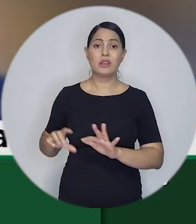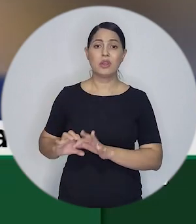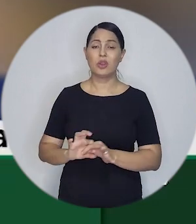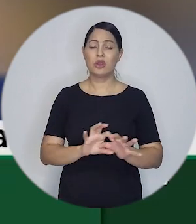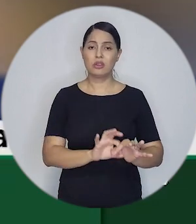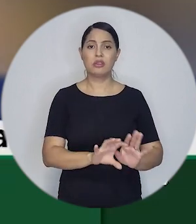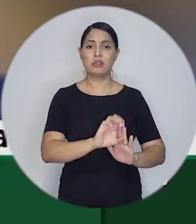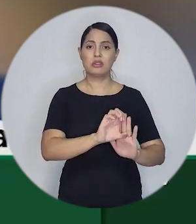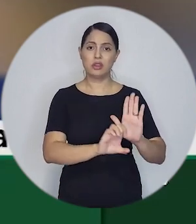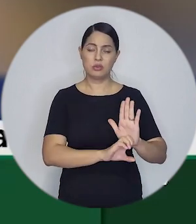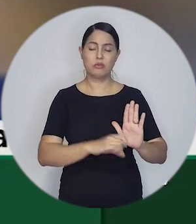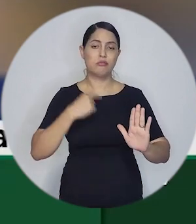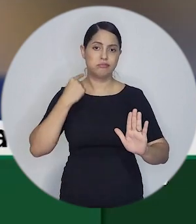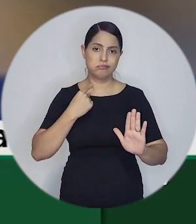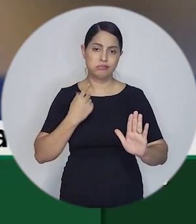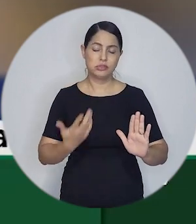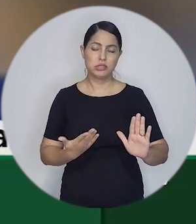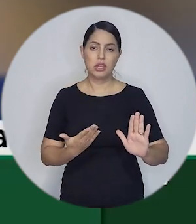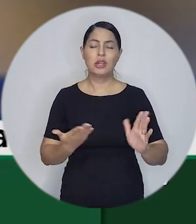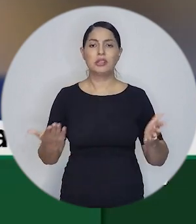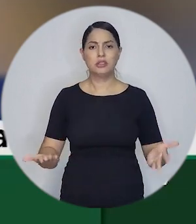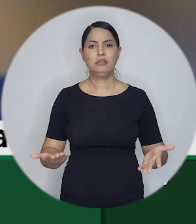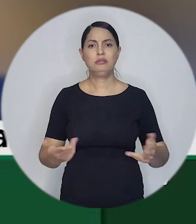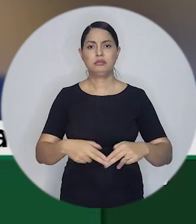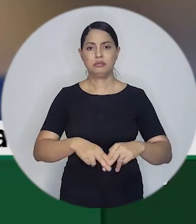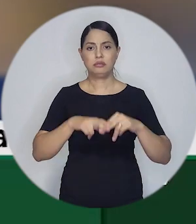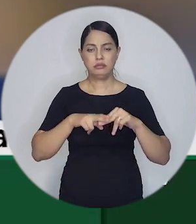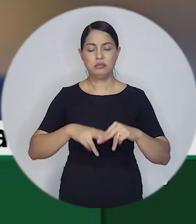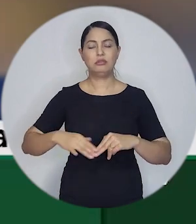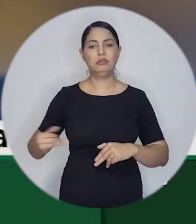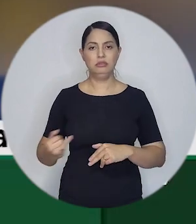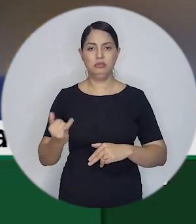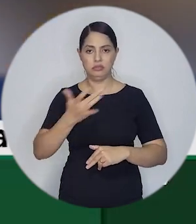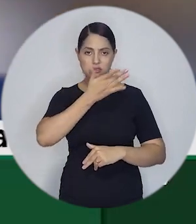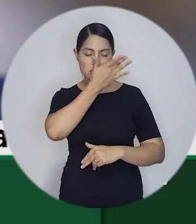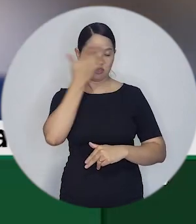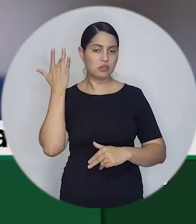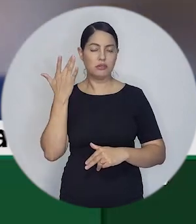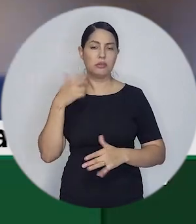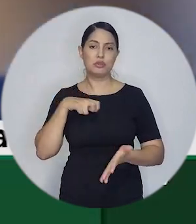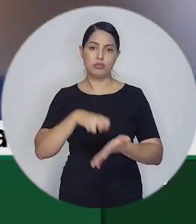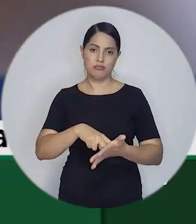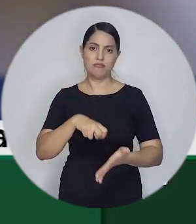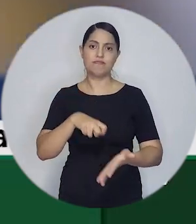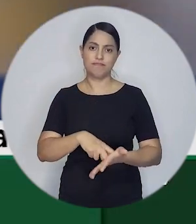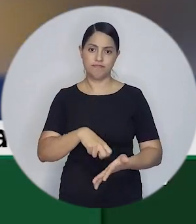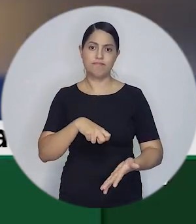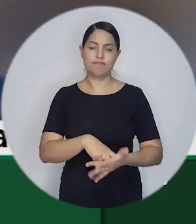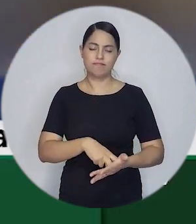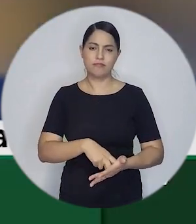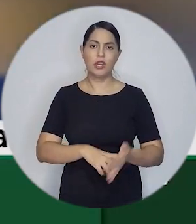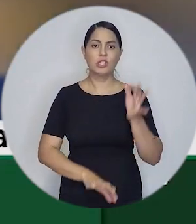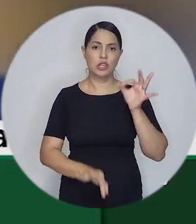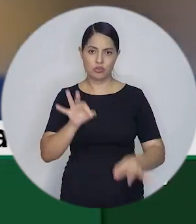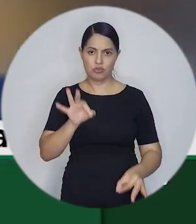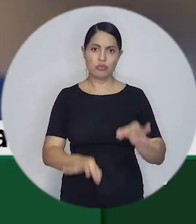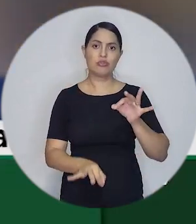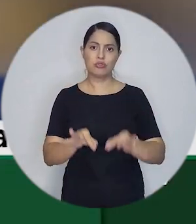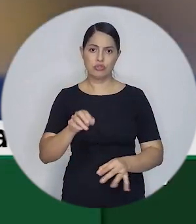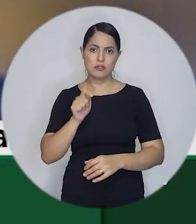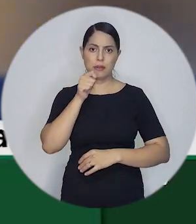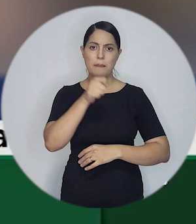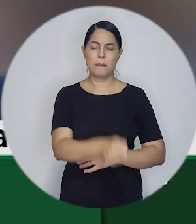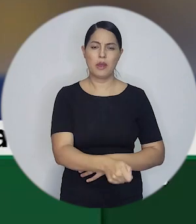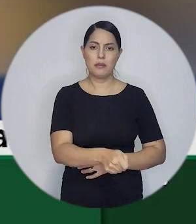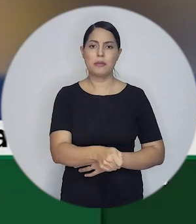não constam do Estatuto da Ordem dos Advogados. Então, é apenas para que isso conste e para que as pessoas possam ser penalizadas não só